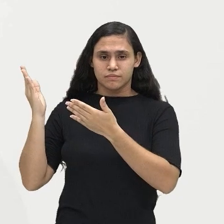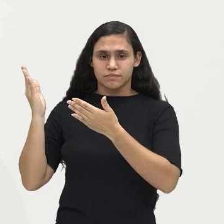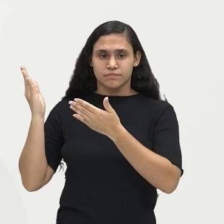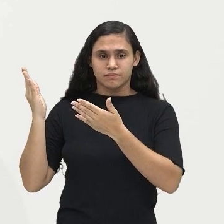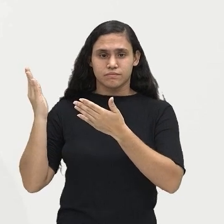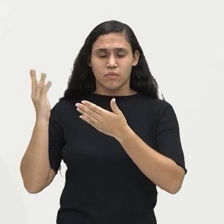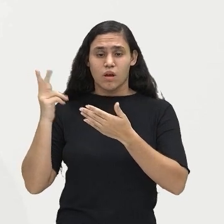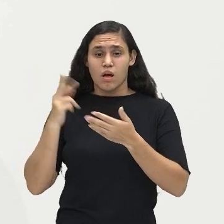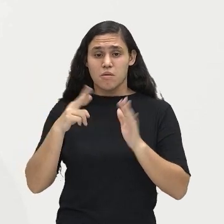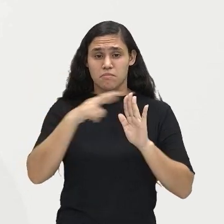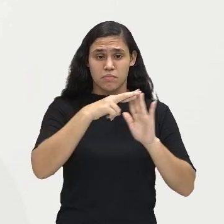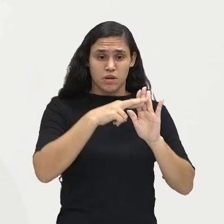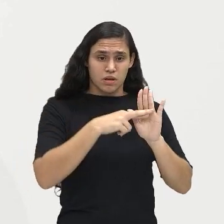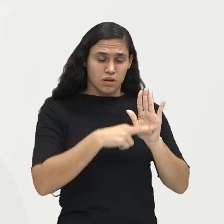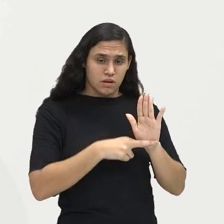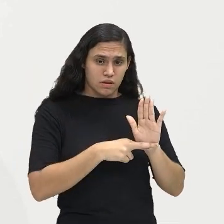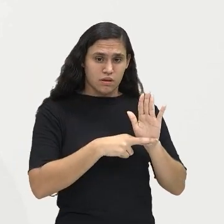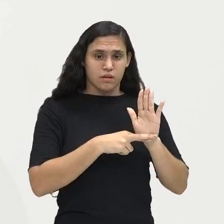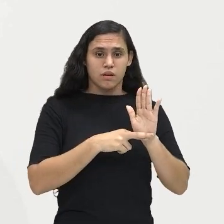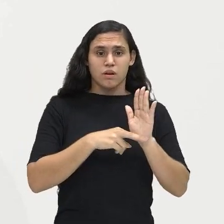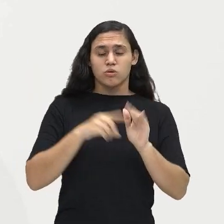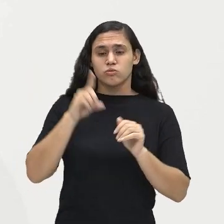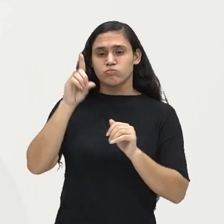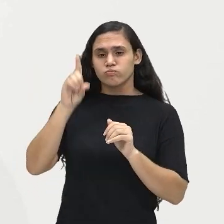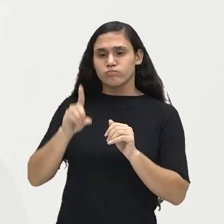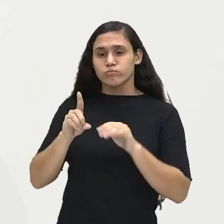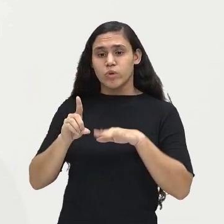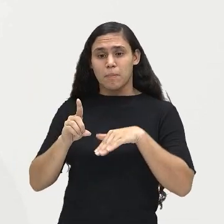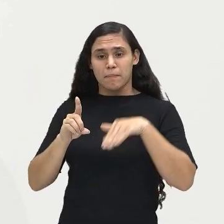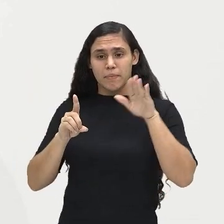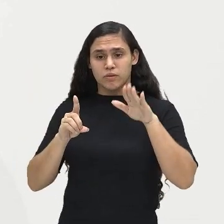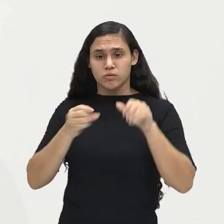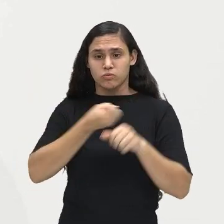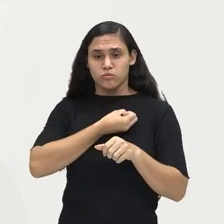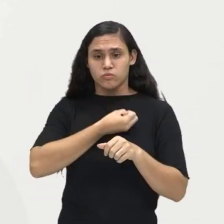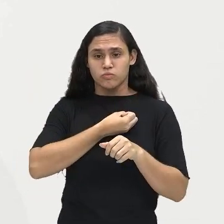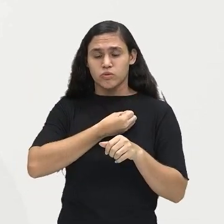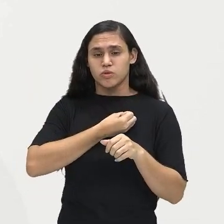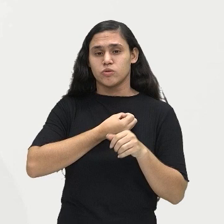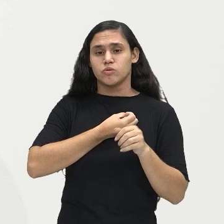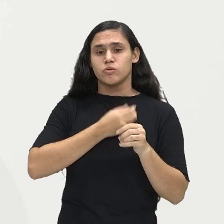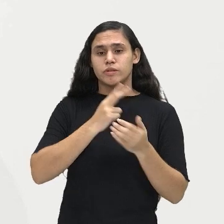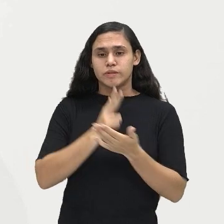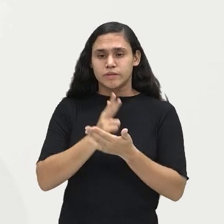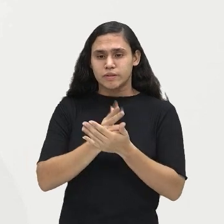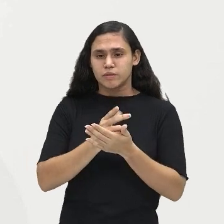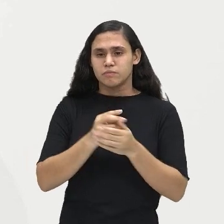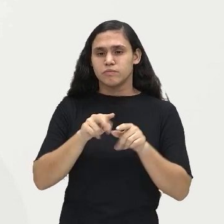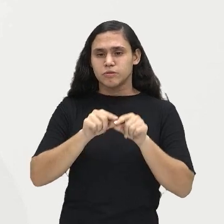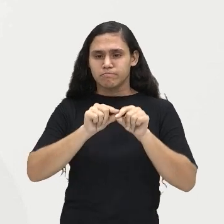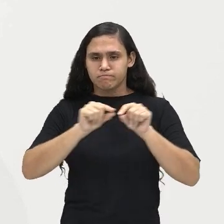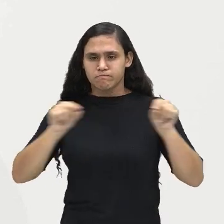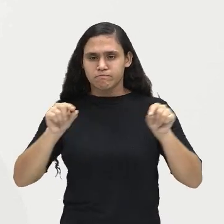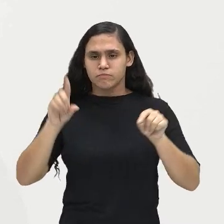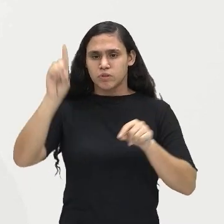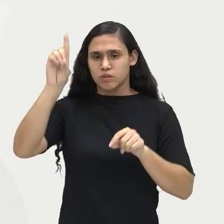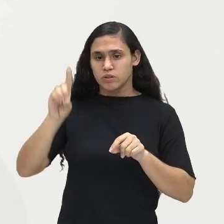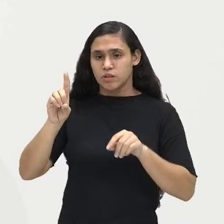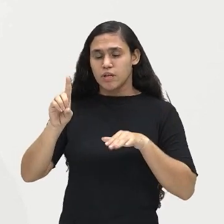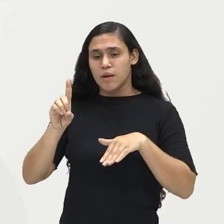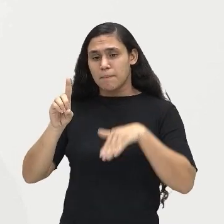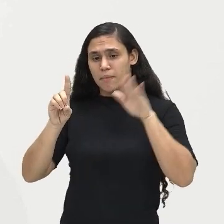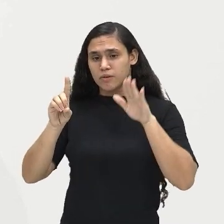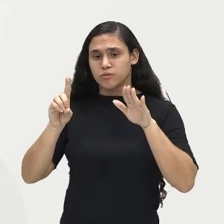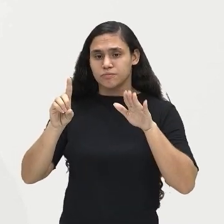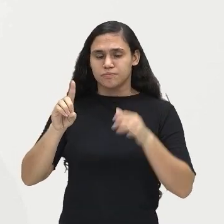à direita, ó, mais à direita. Lembrando o sentido aqui da reta numérica, tá bom? Então,